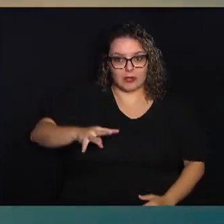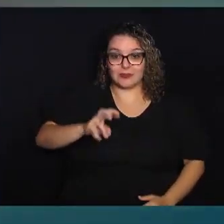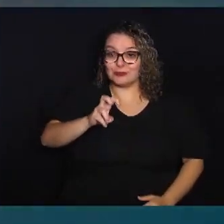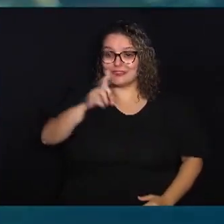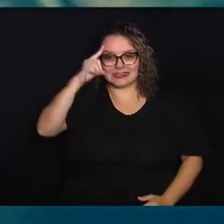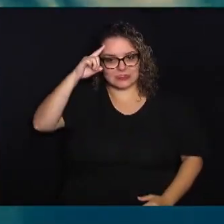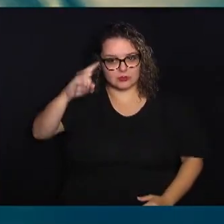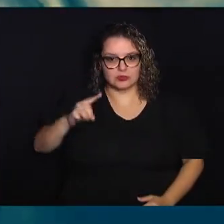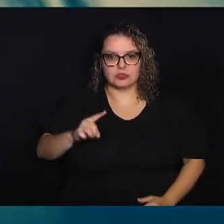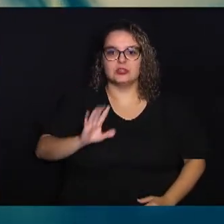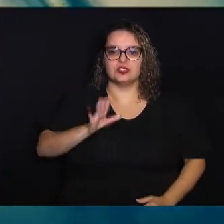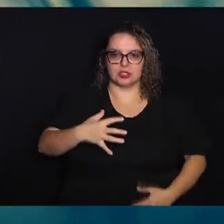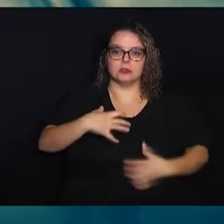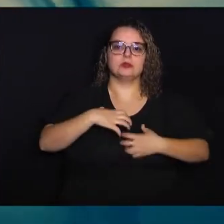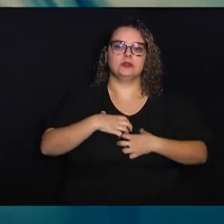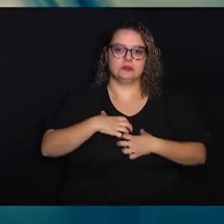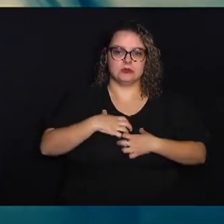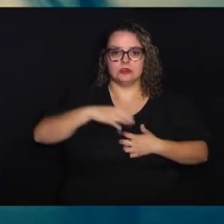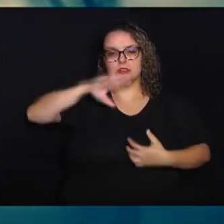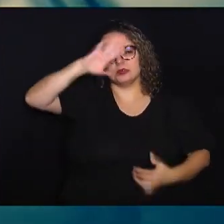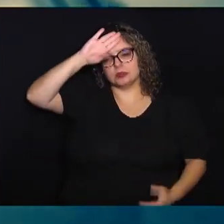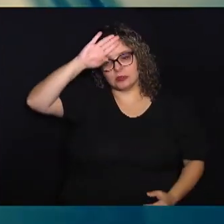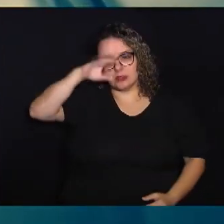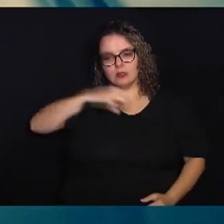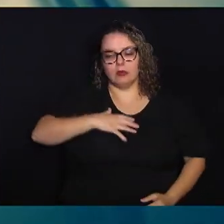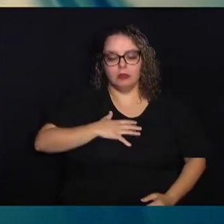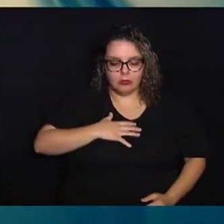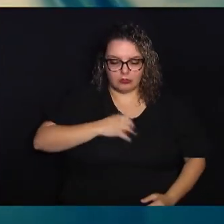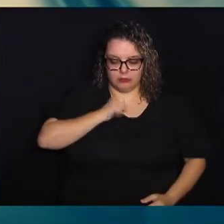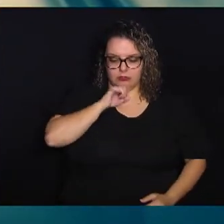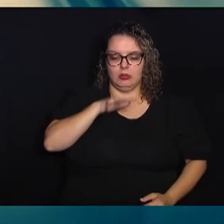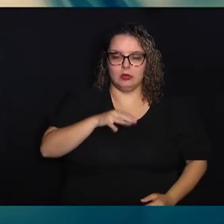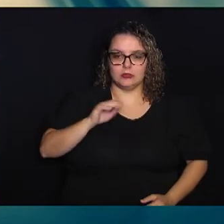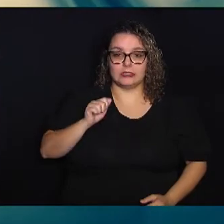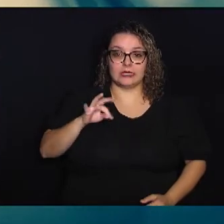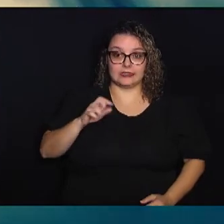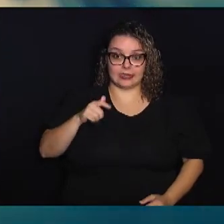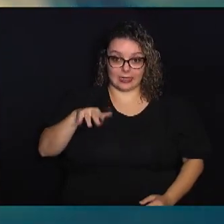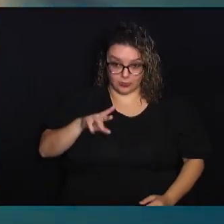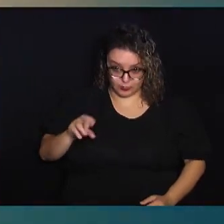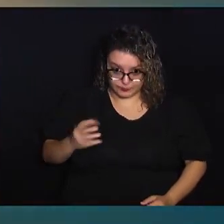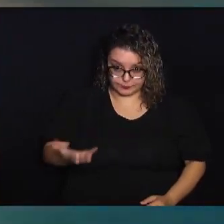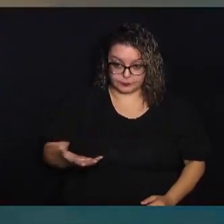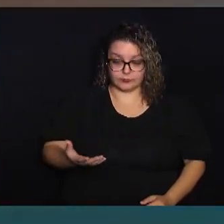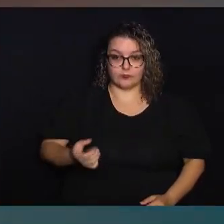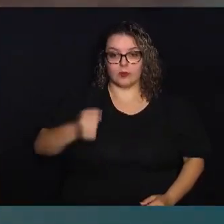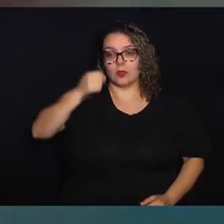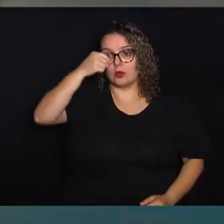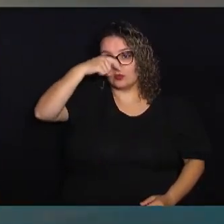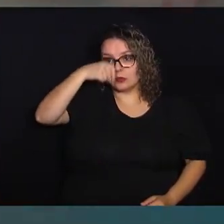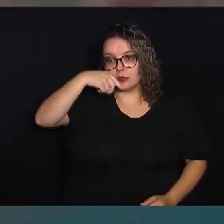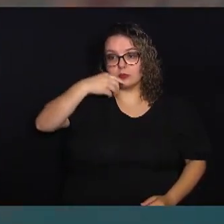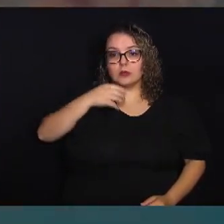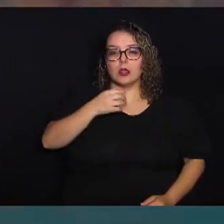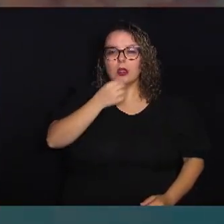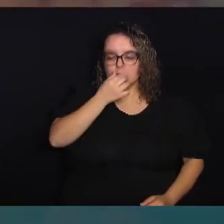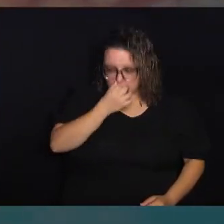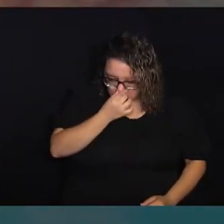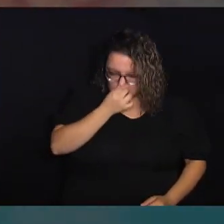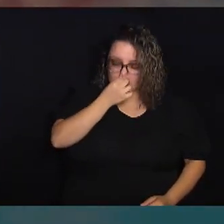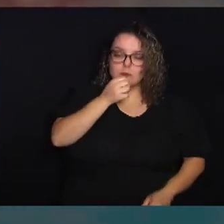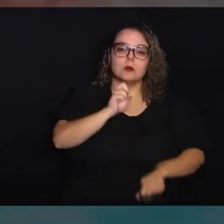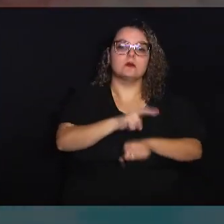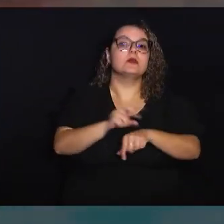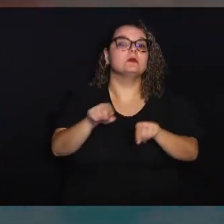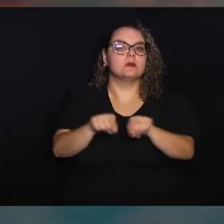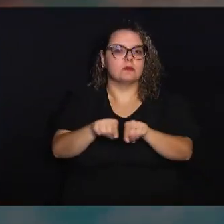está ali com sintomas de febre, tosse, catarro. Por exemplo, um resfriado ou uma gripe transmitida por um vírus também.